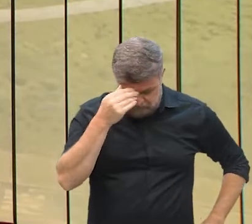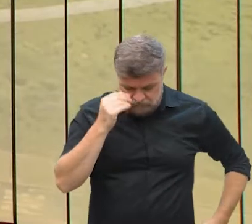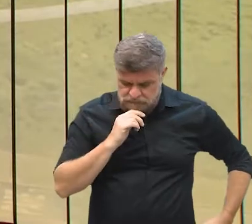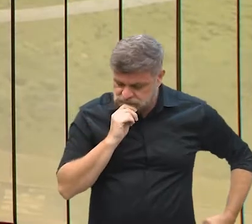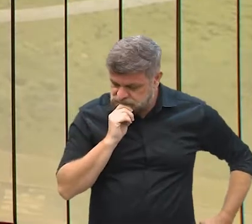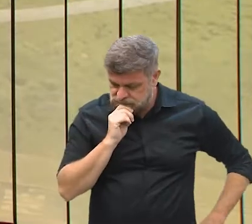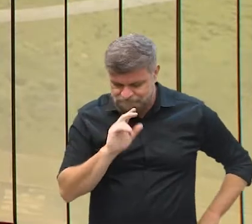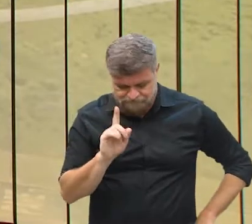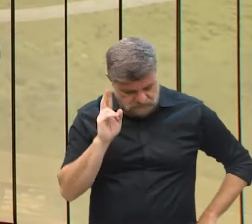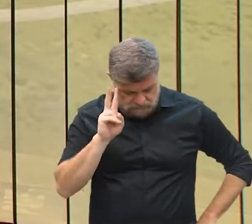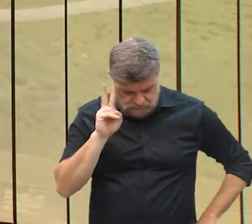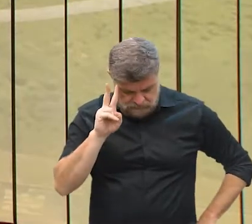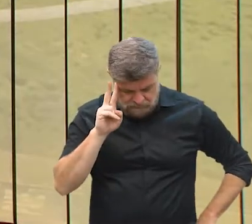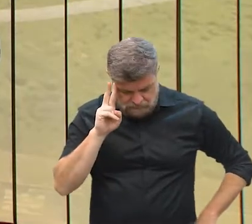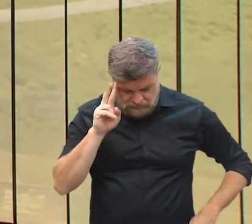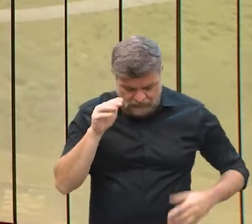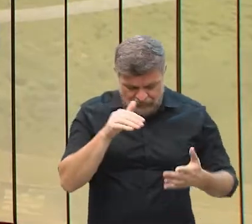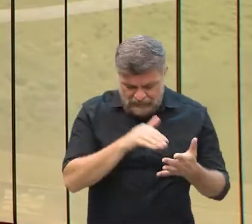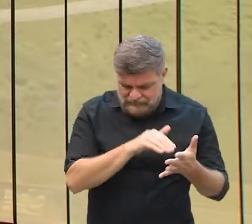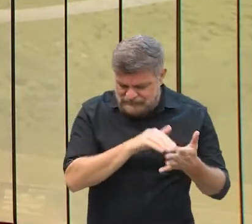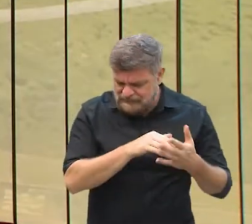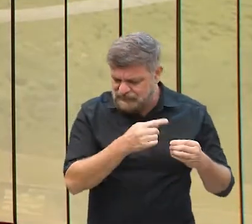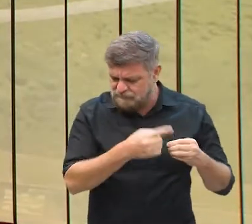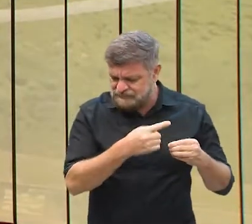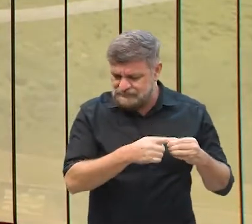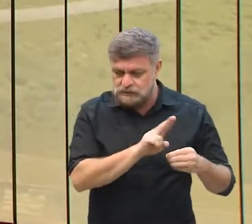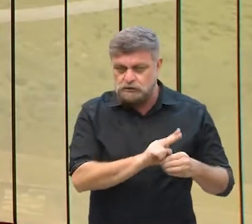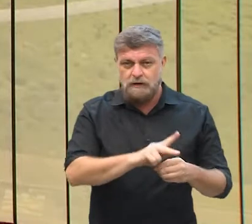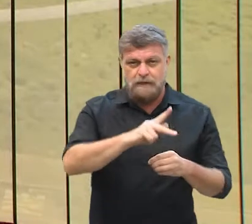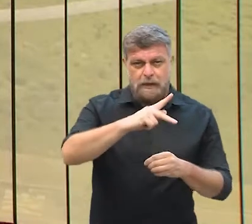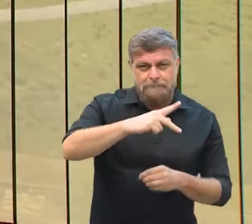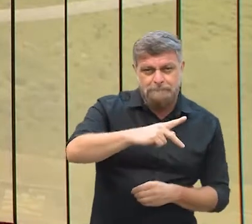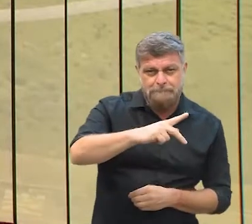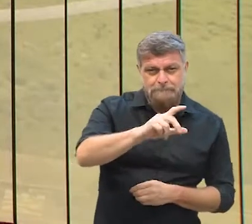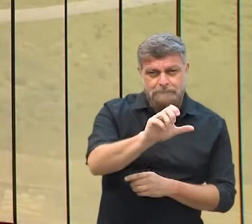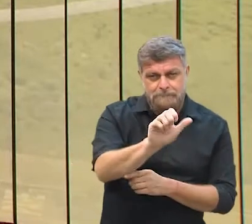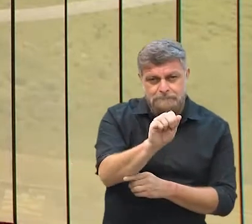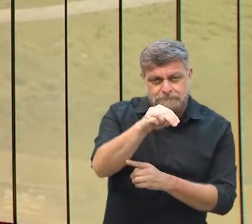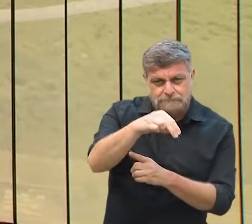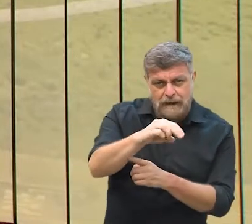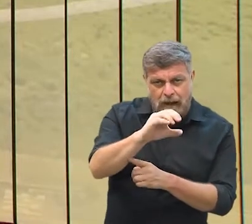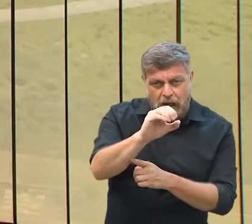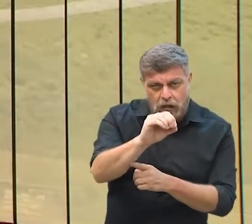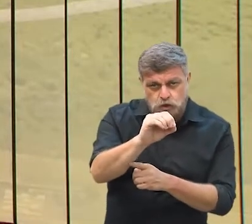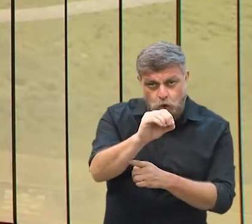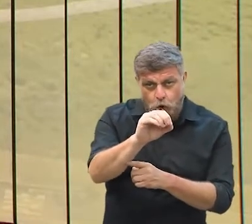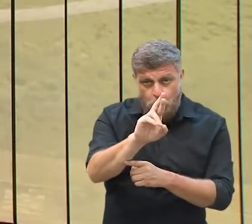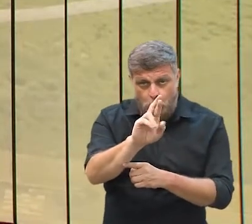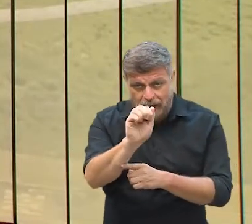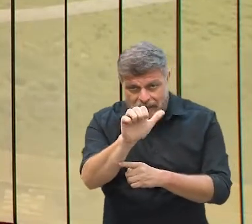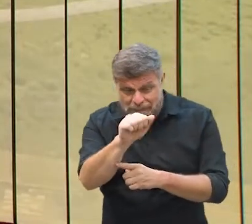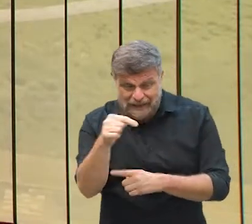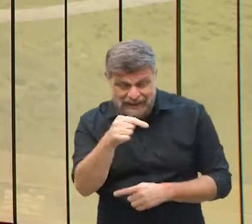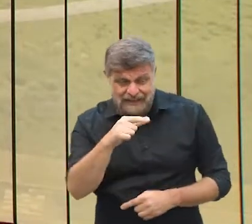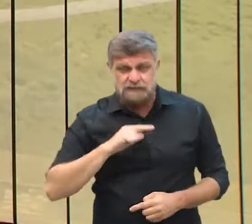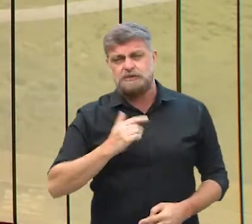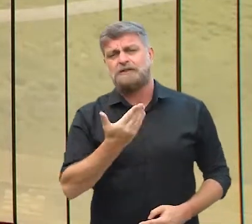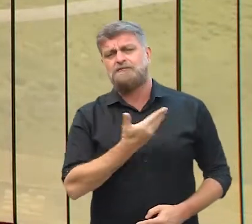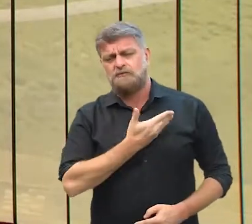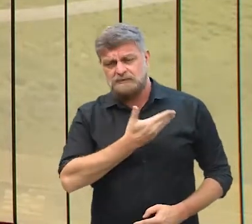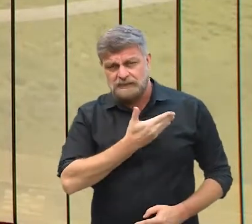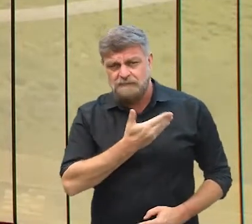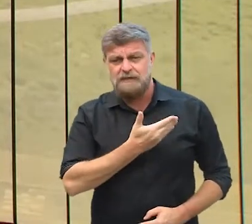com 3.679 e o Chico Amaral, na ocasião, me colocou como subprefeito do distrito. E